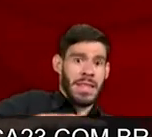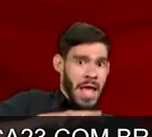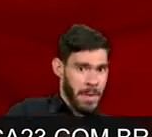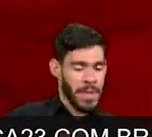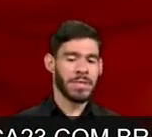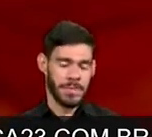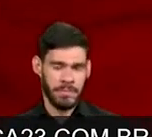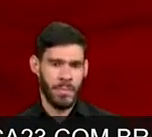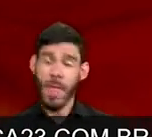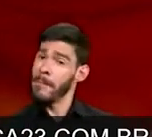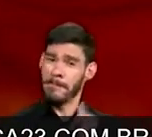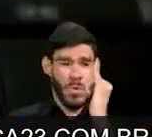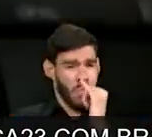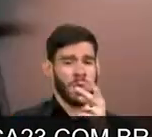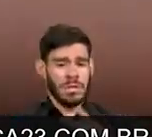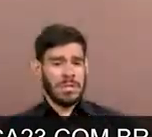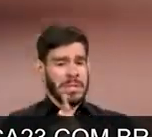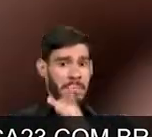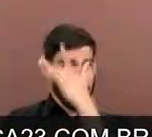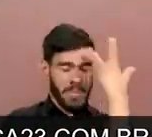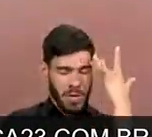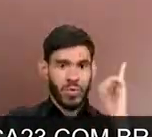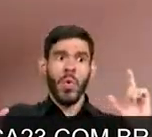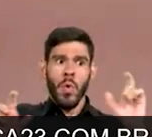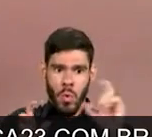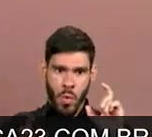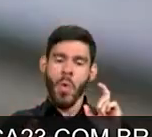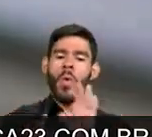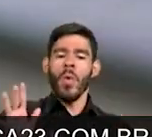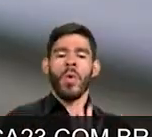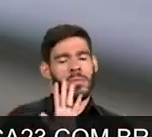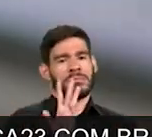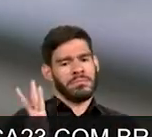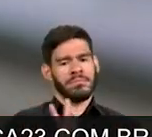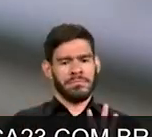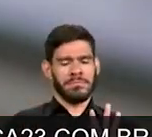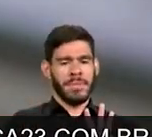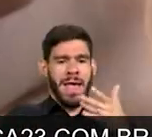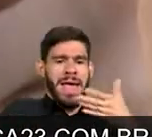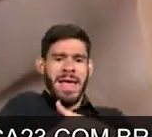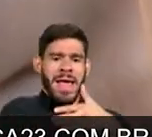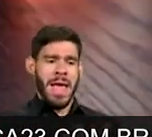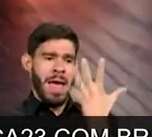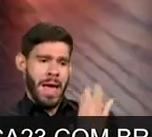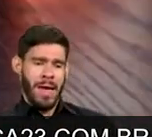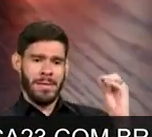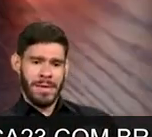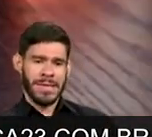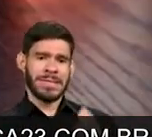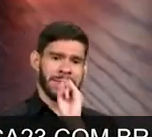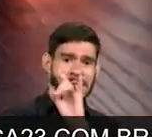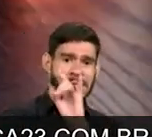contato. Por isso é sempre muito importante que as pessoas fiquem atentas ao site que está acessando, ao aplicativo que está baixando, seja uma